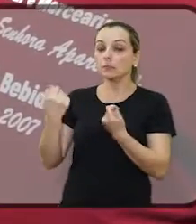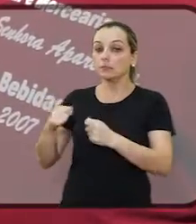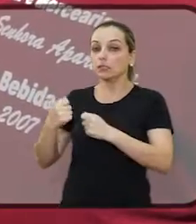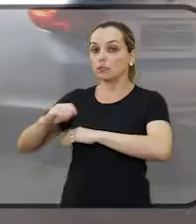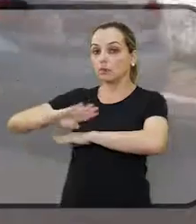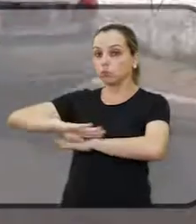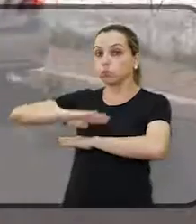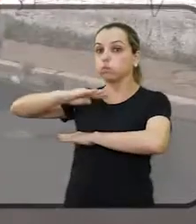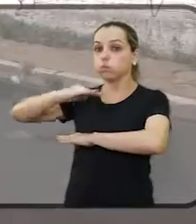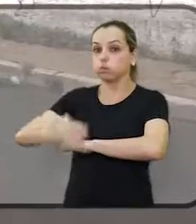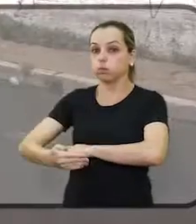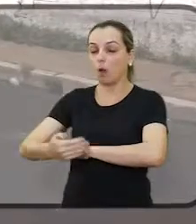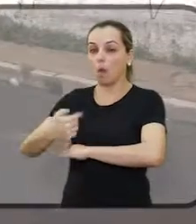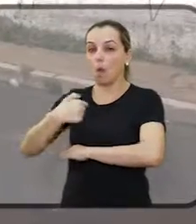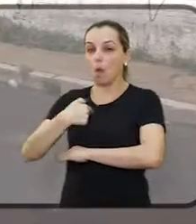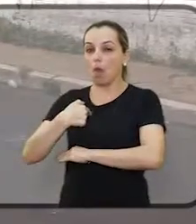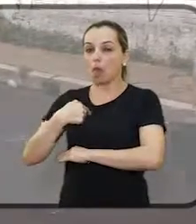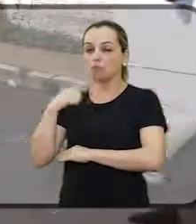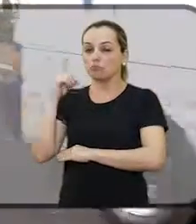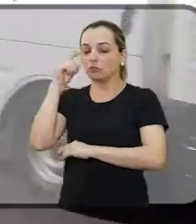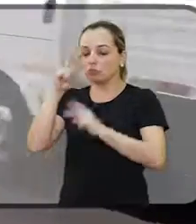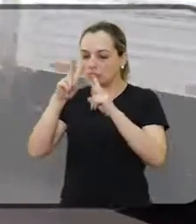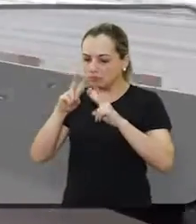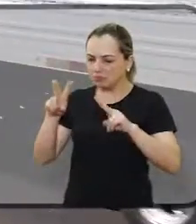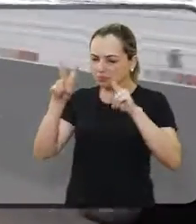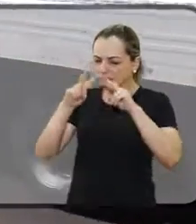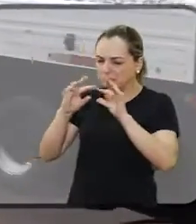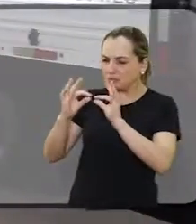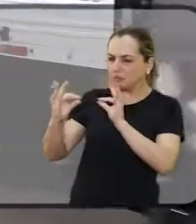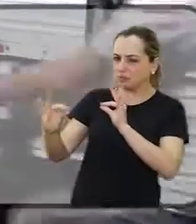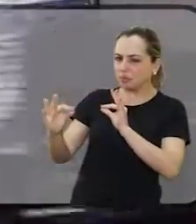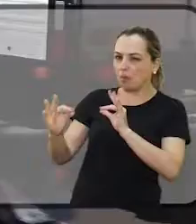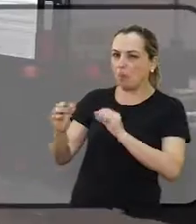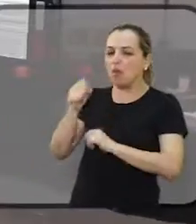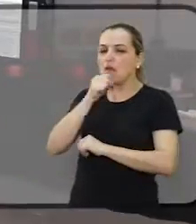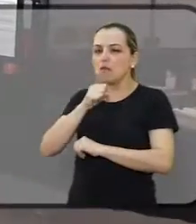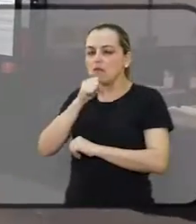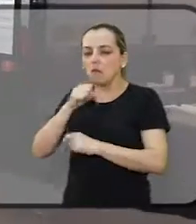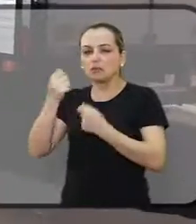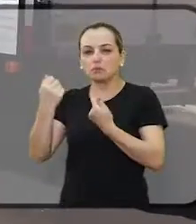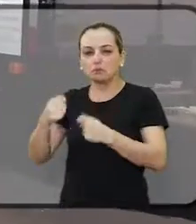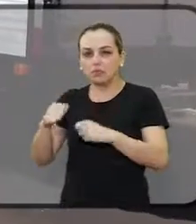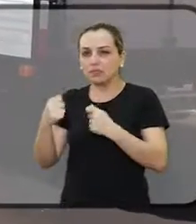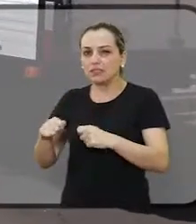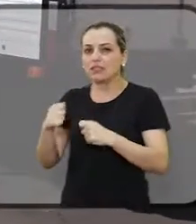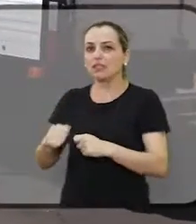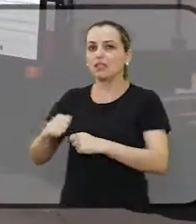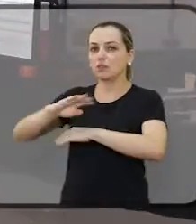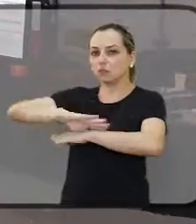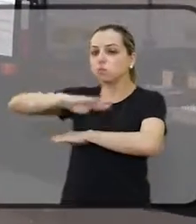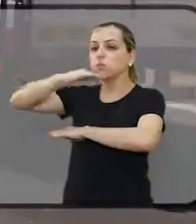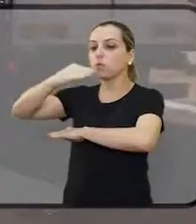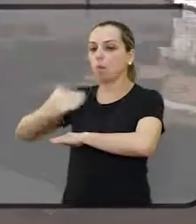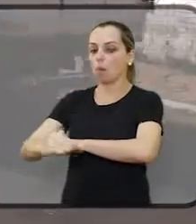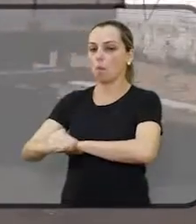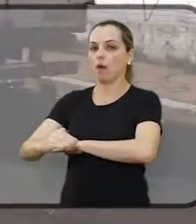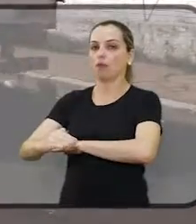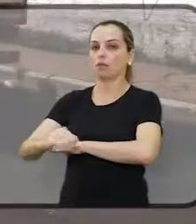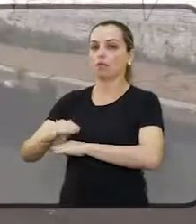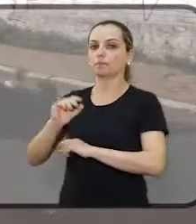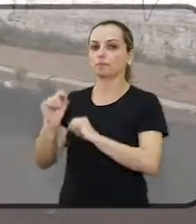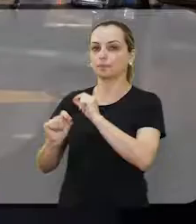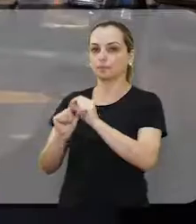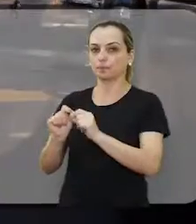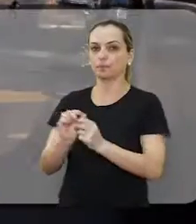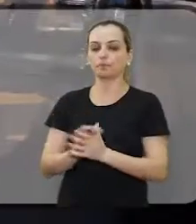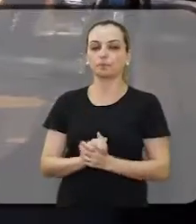uma lombada aqui. Eu tenho problema de vista. O carro quase atropelou a gente. Tem muitos idosos aqui que precisam dessa lombada para